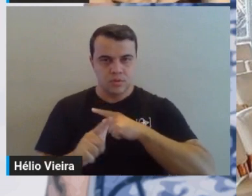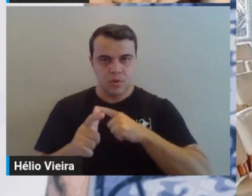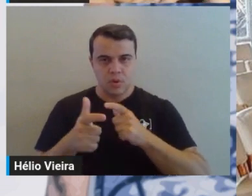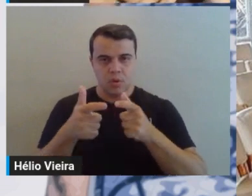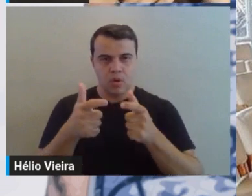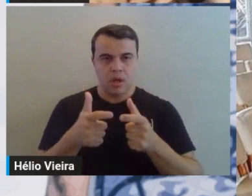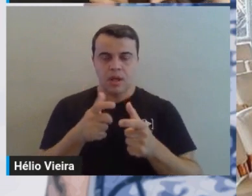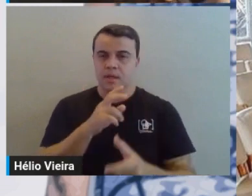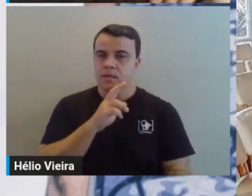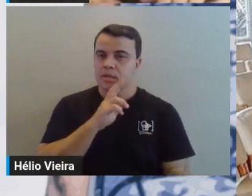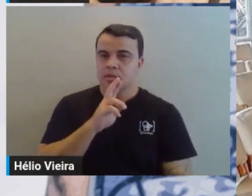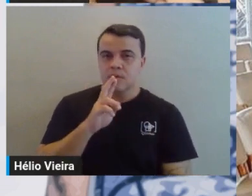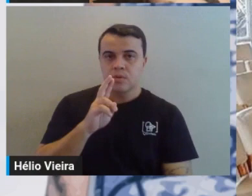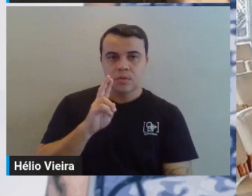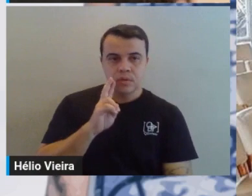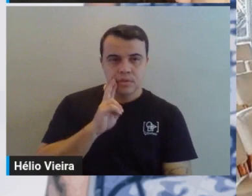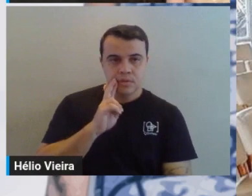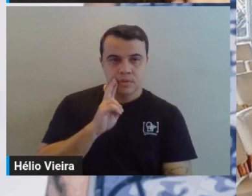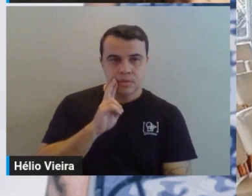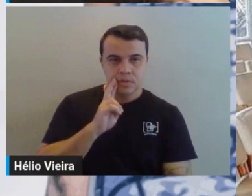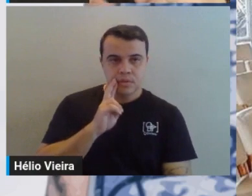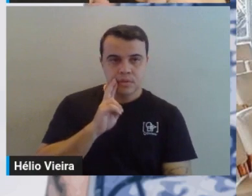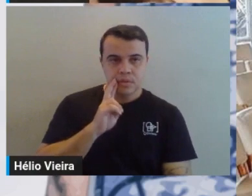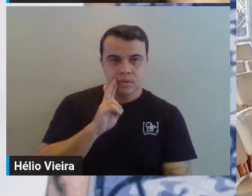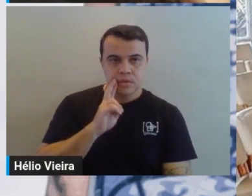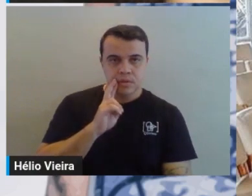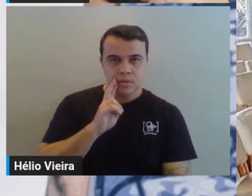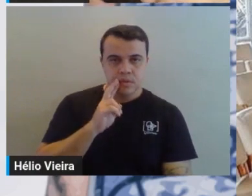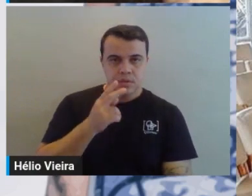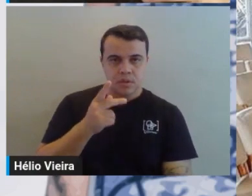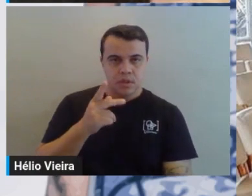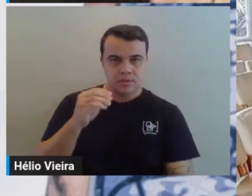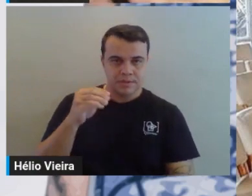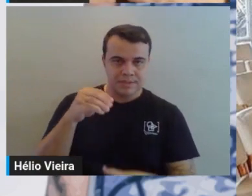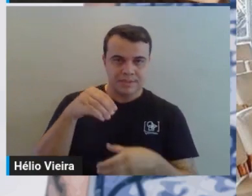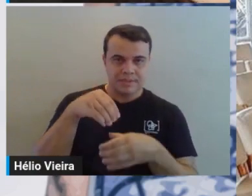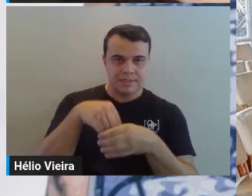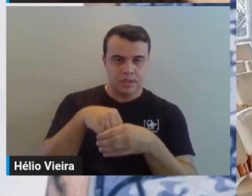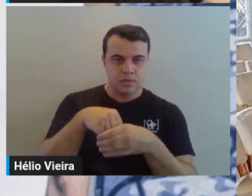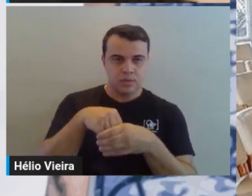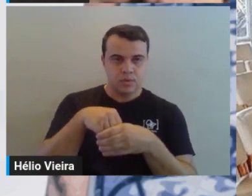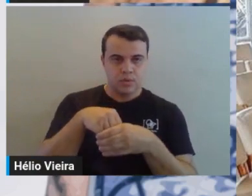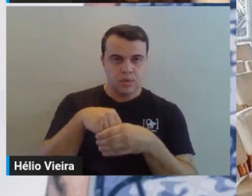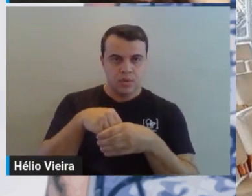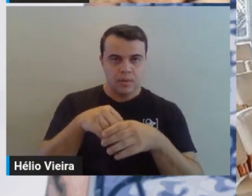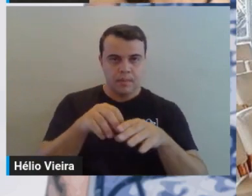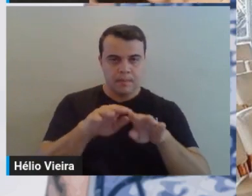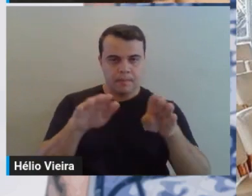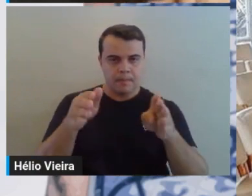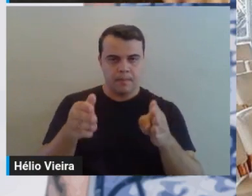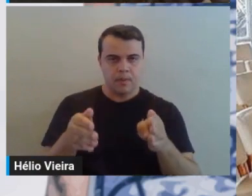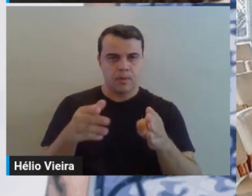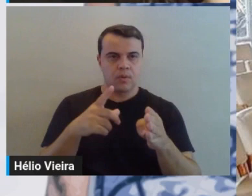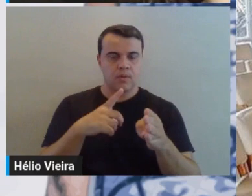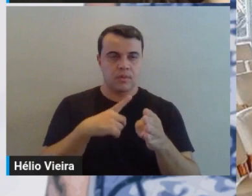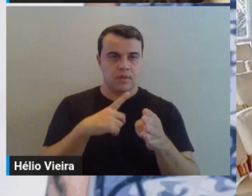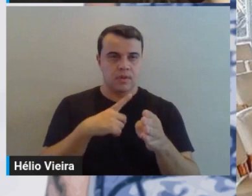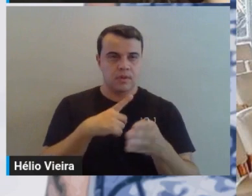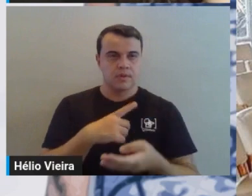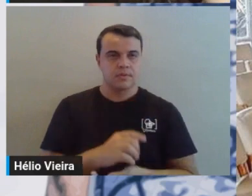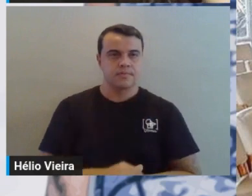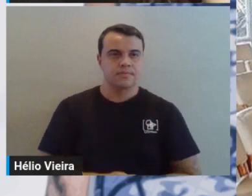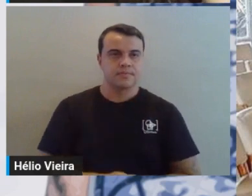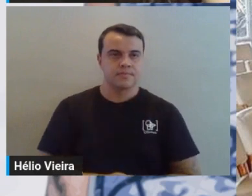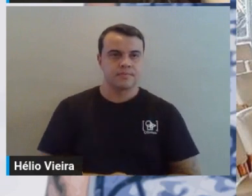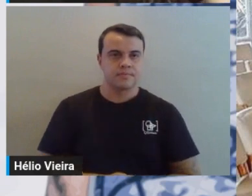seria o restaurante, e dentro, né, do palco, na frente do palco,